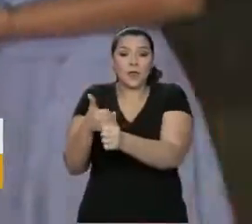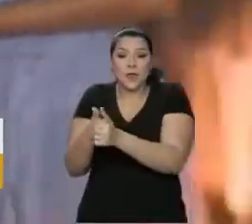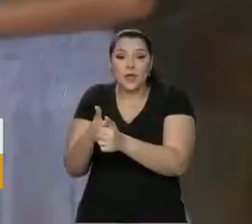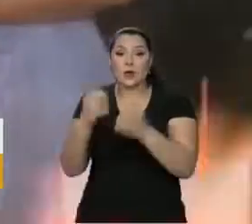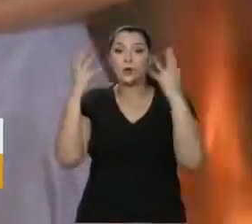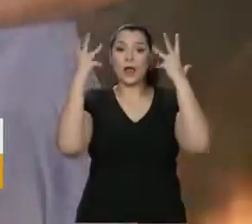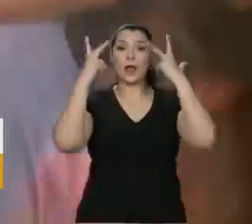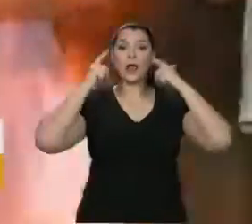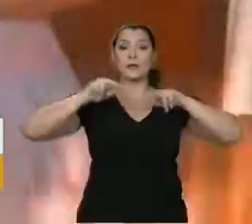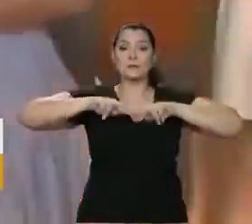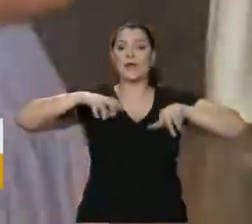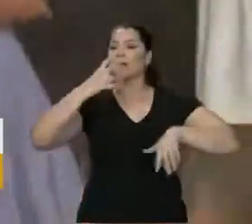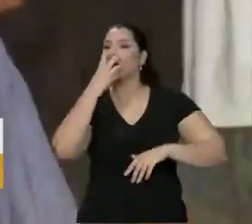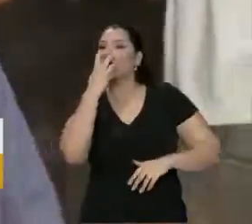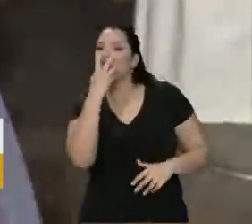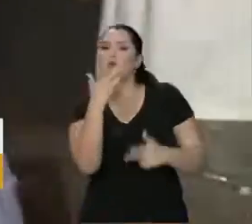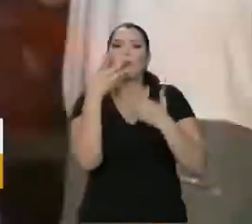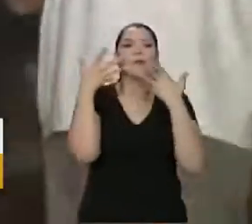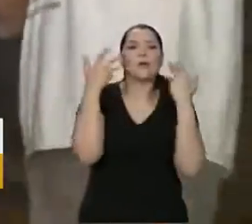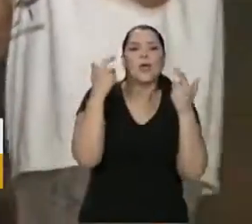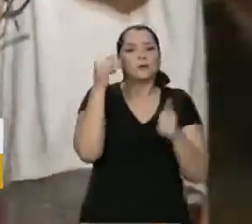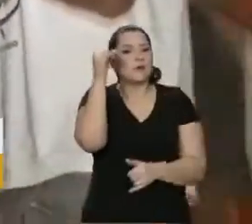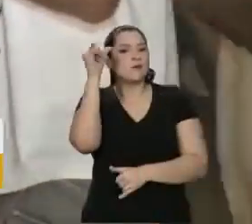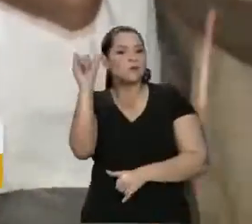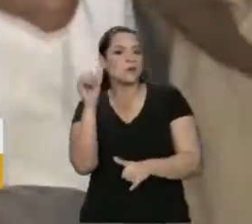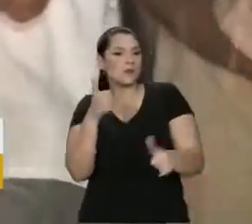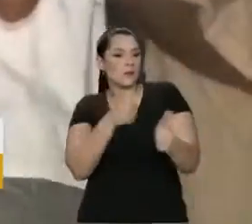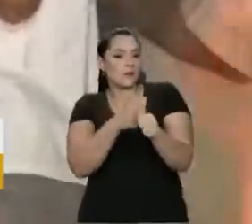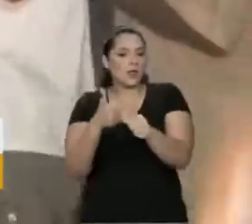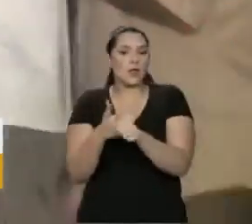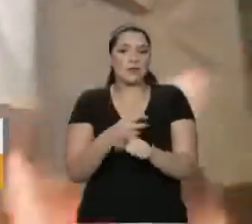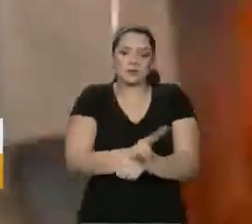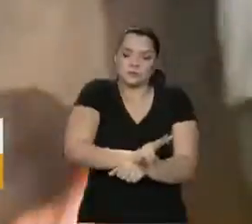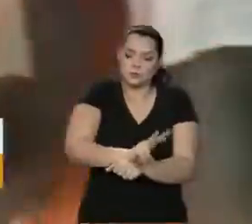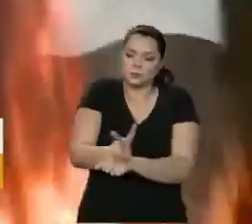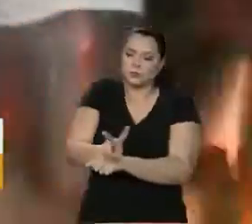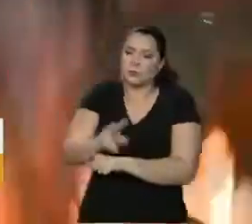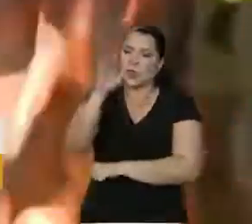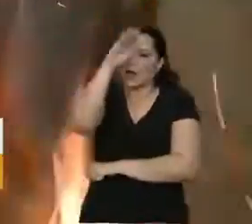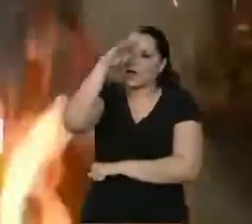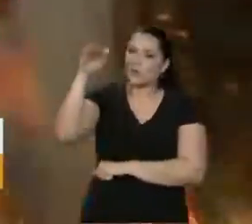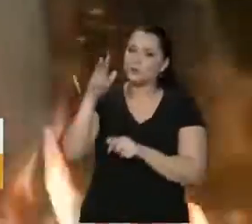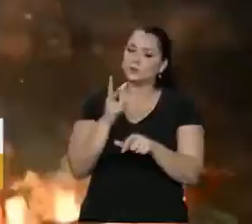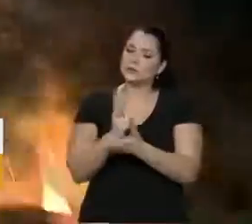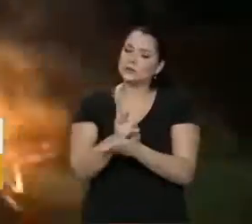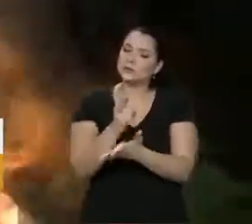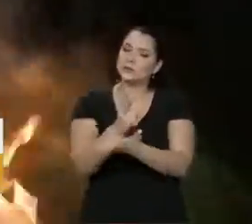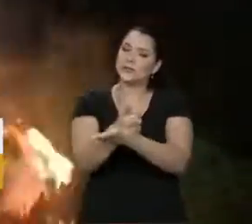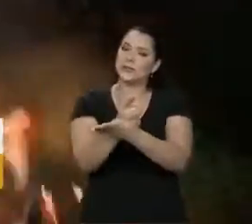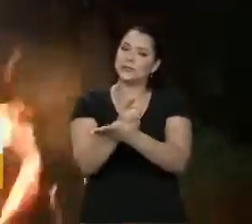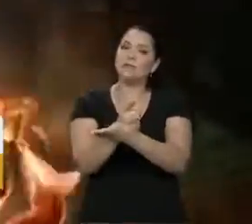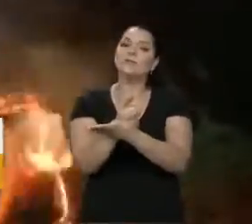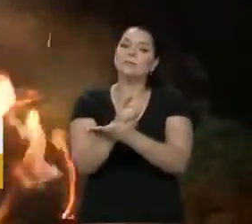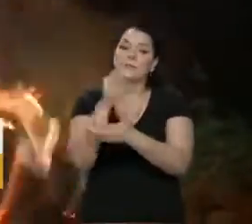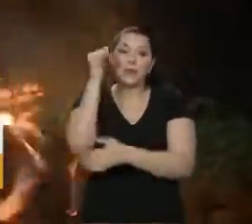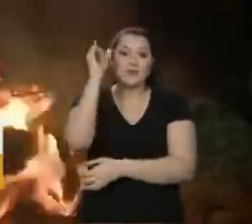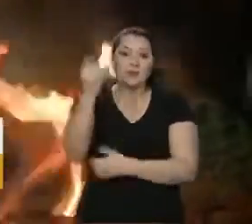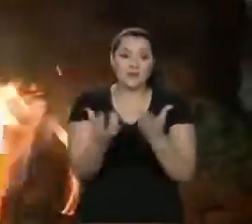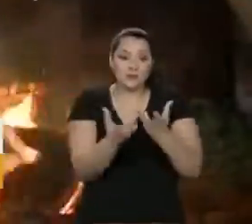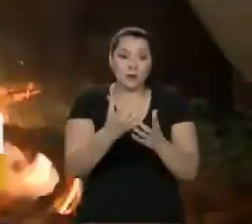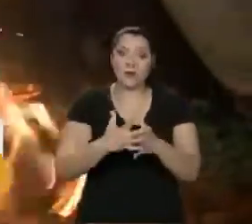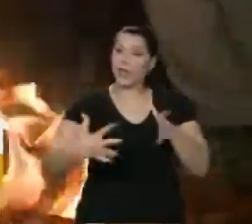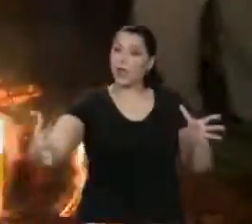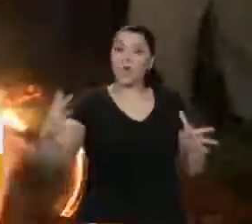que animais de estimação não tem acesso hoje e sempre supervisionado por adultos e de preferência que não se faça uma fogueira